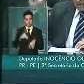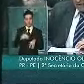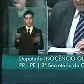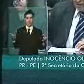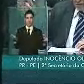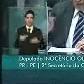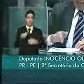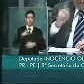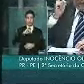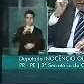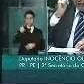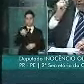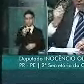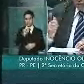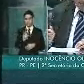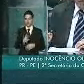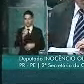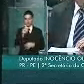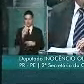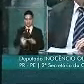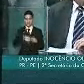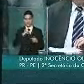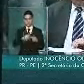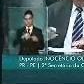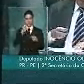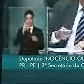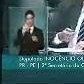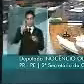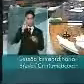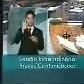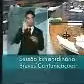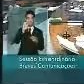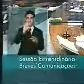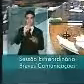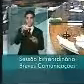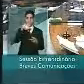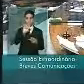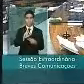Conceda a palavra Jair Bolsonaro, em seguida do Totalmi.